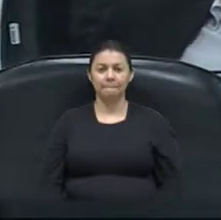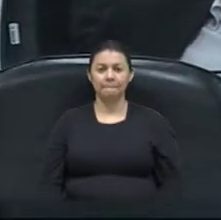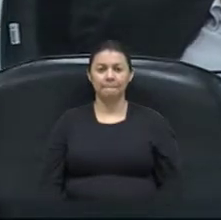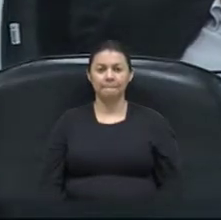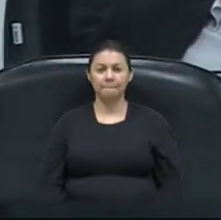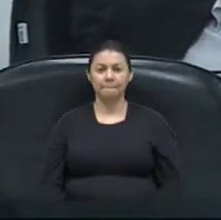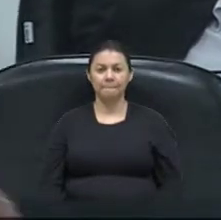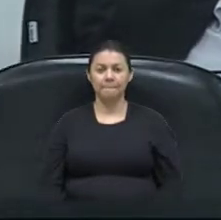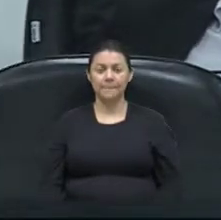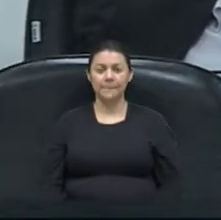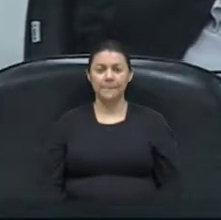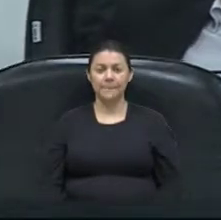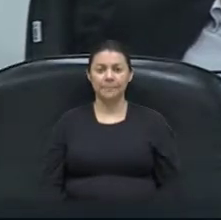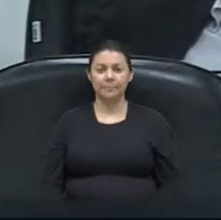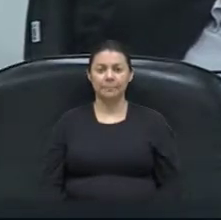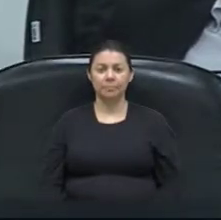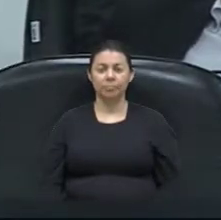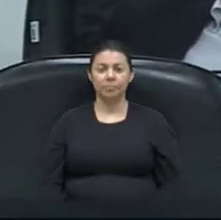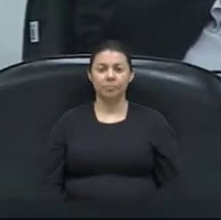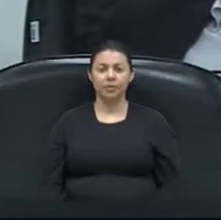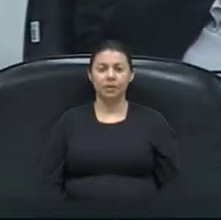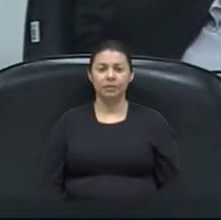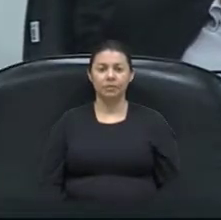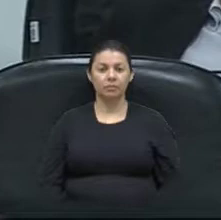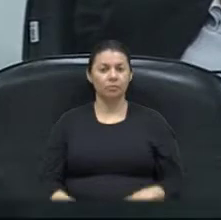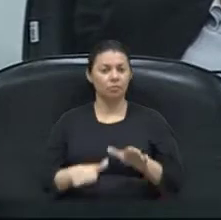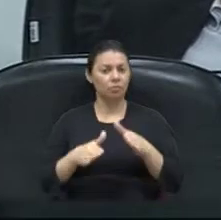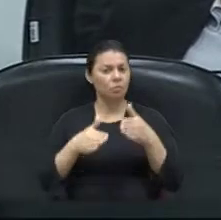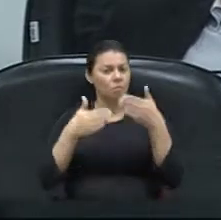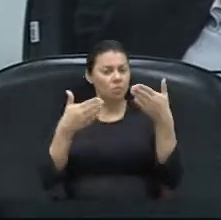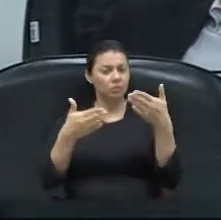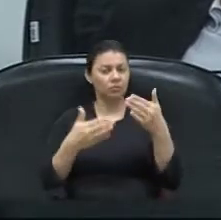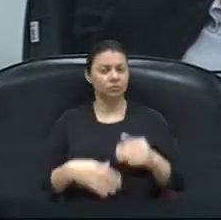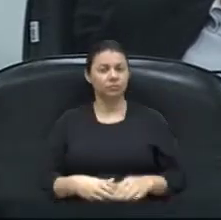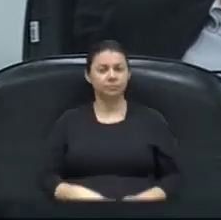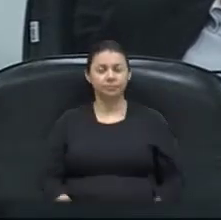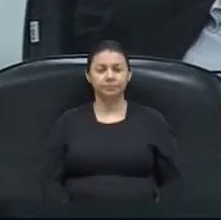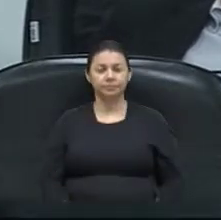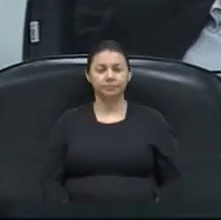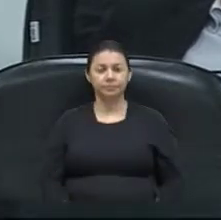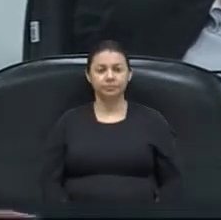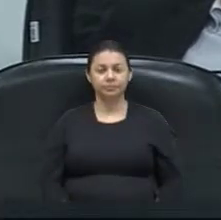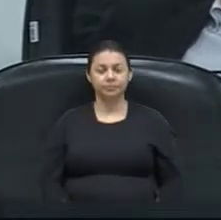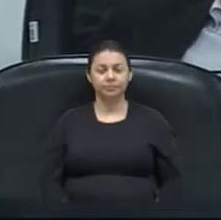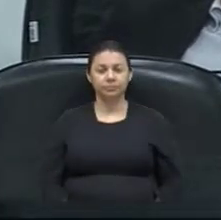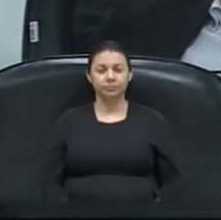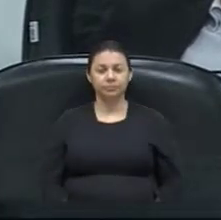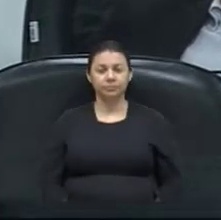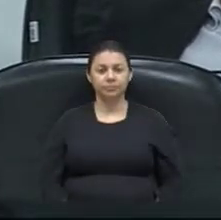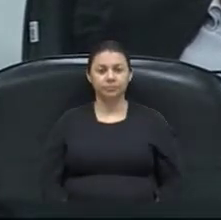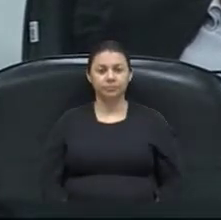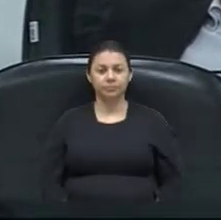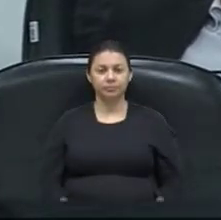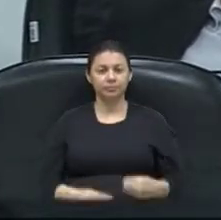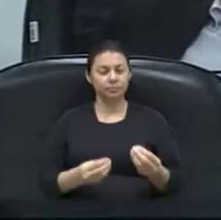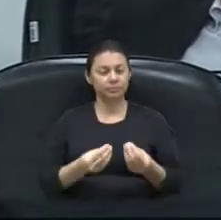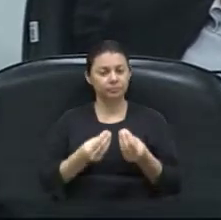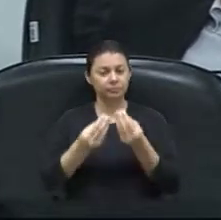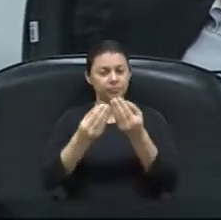repetitivo mas quando nós fizemos entregamos a premiação